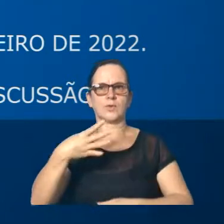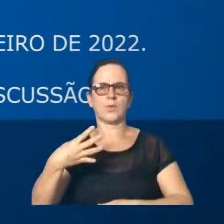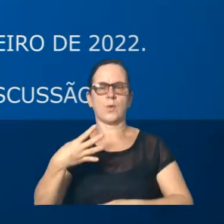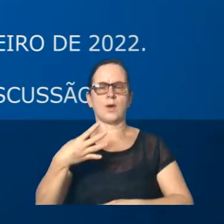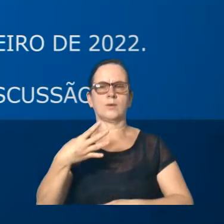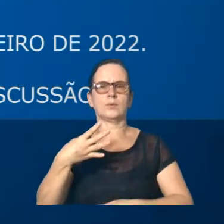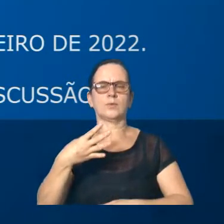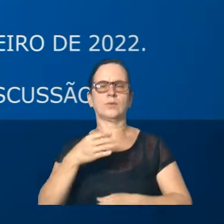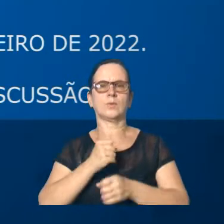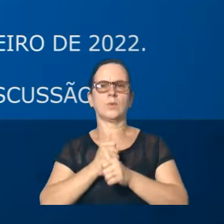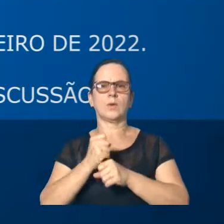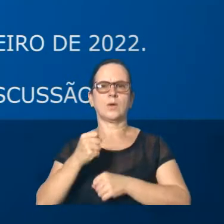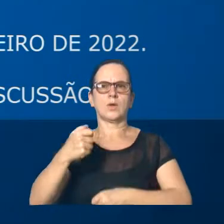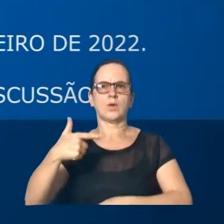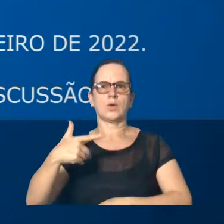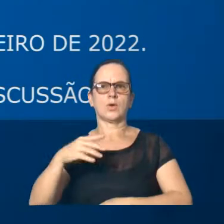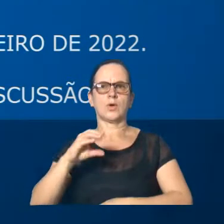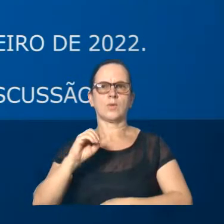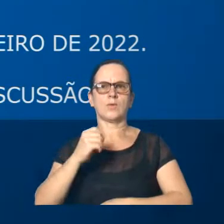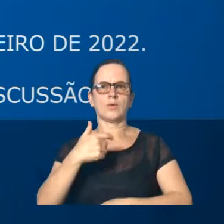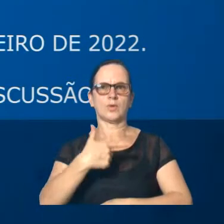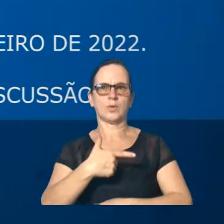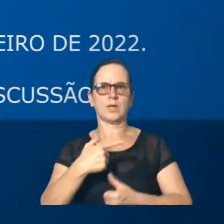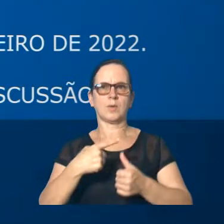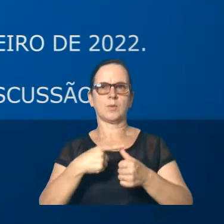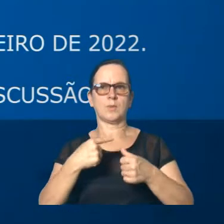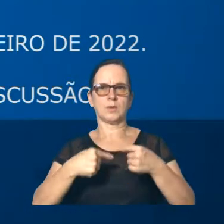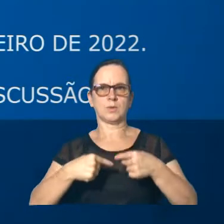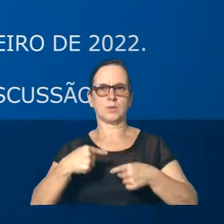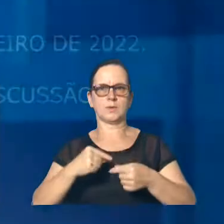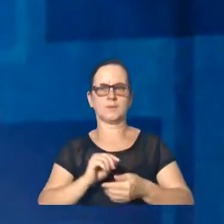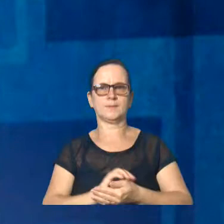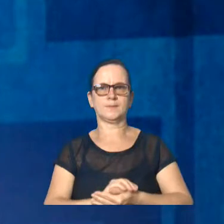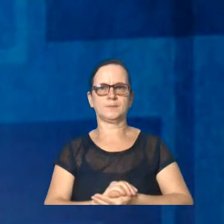de 2022 e está em primeira discussão.